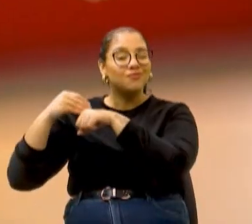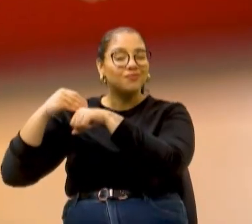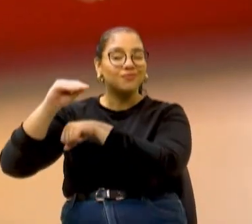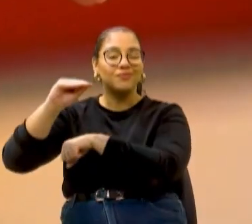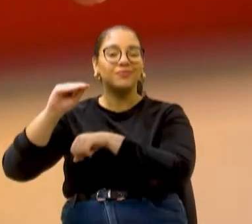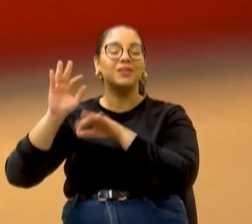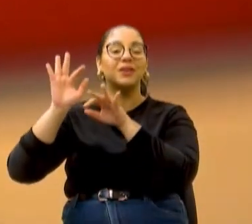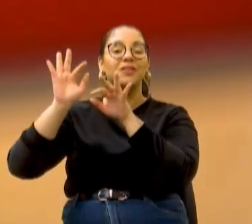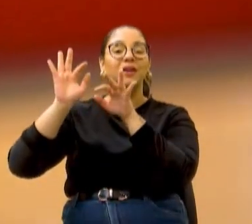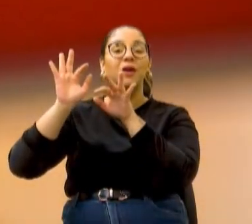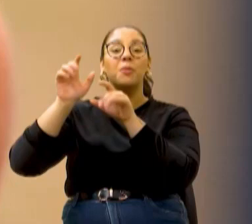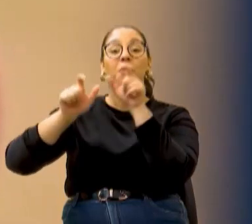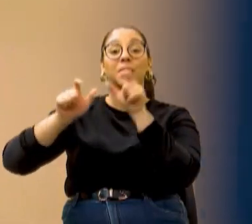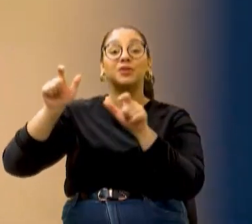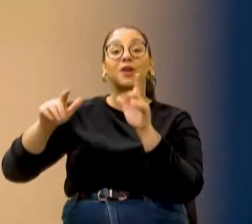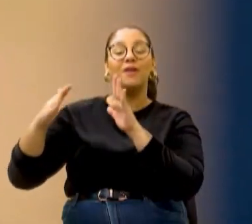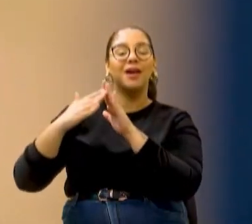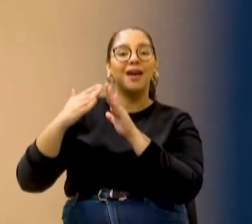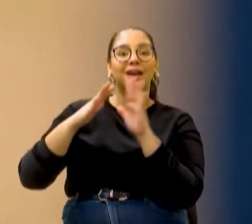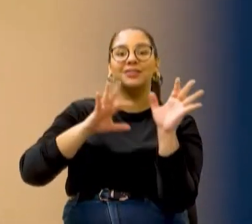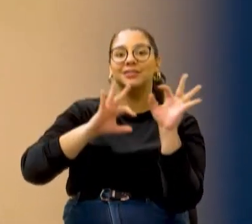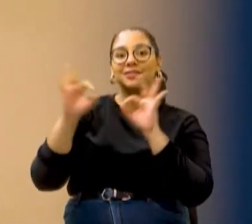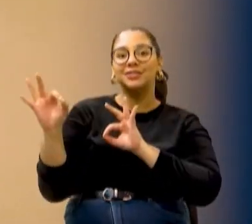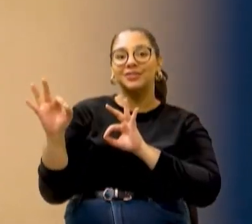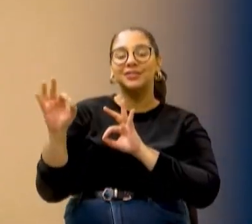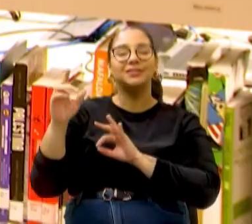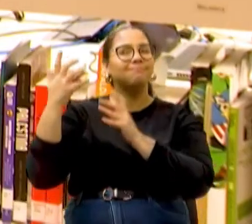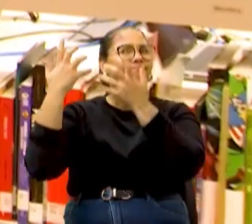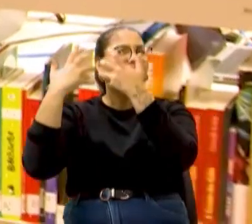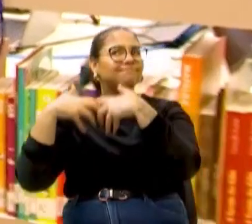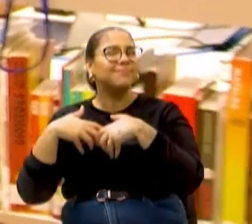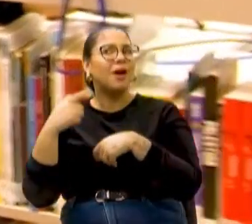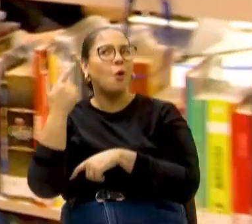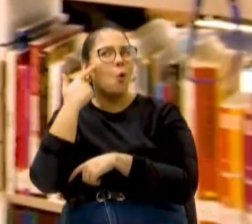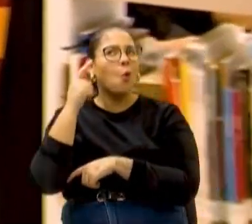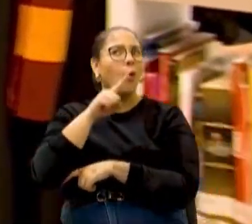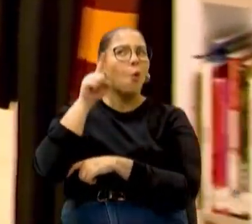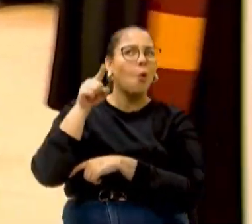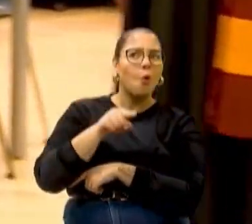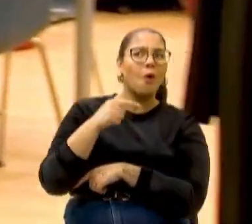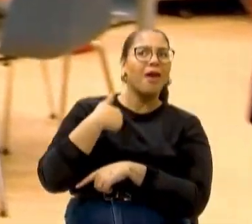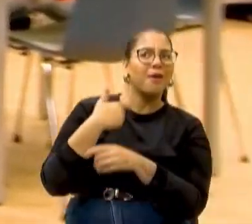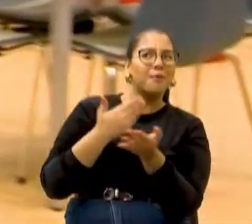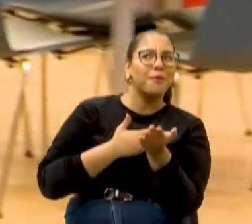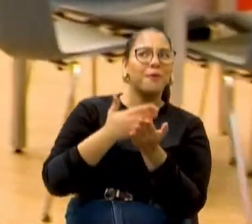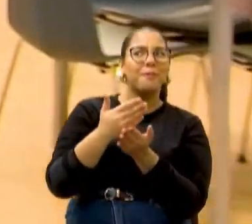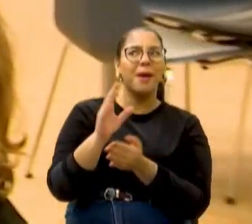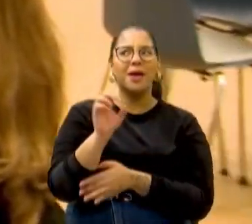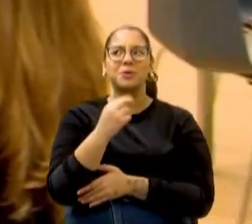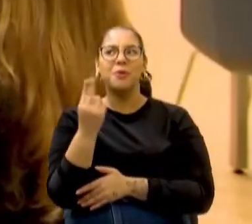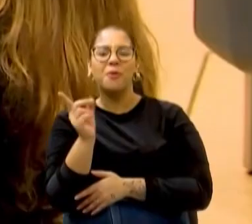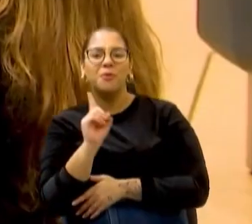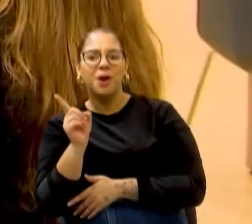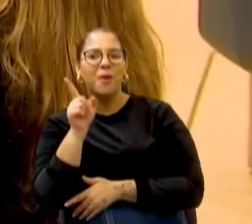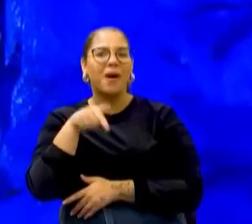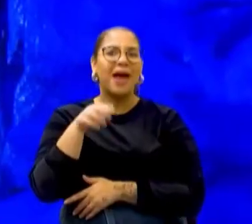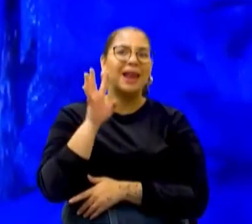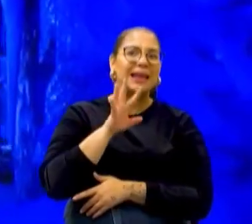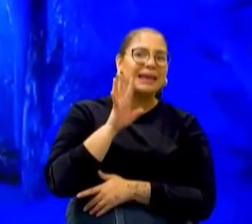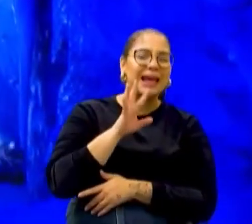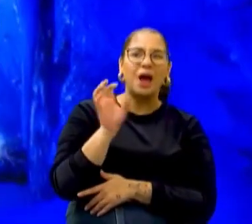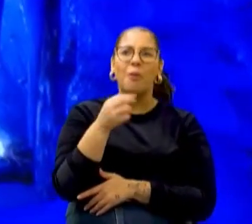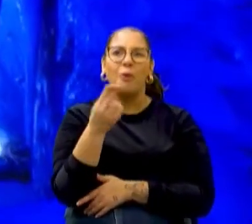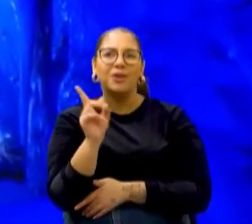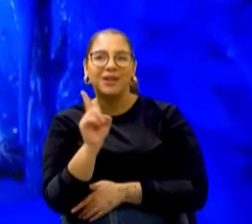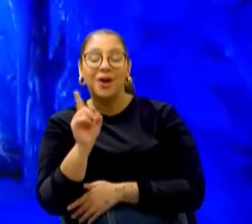bom então manda um recado aí para galera que tá em casa acompanhando a gente que tá pensando Puxa vida será que eu entro nessa Será que